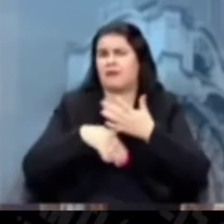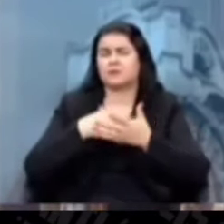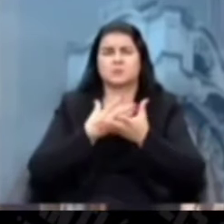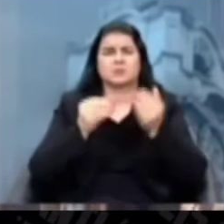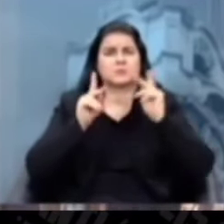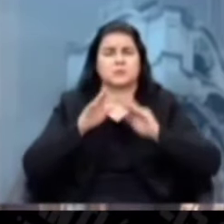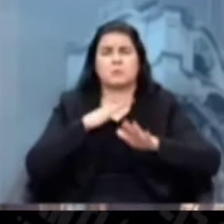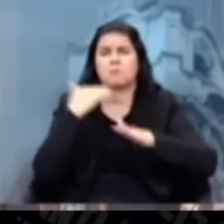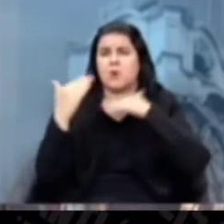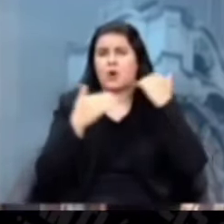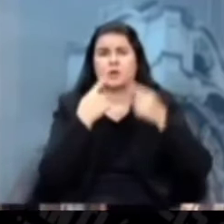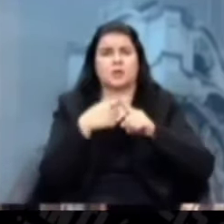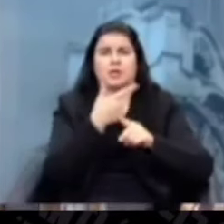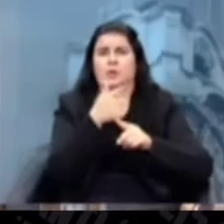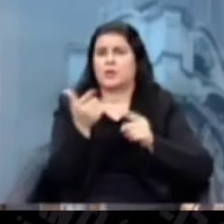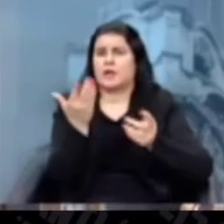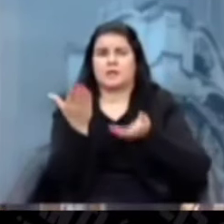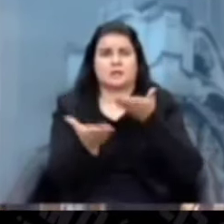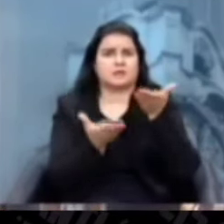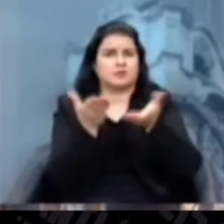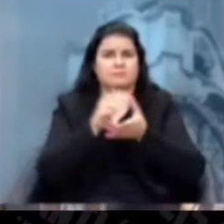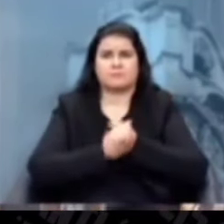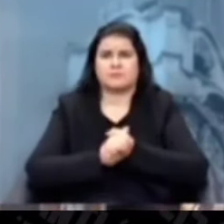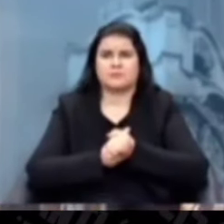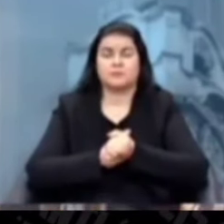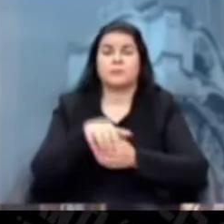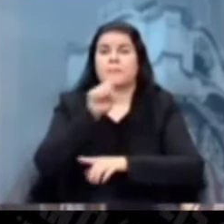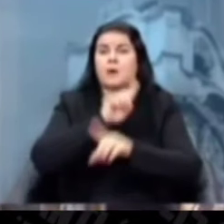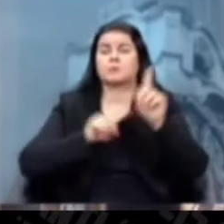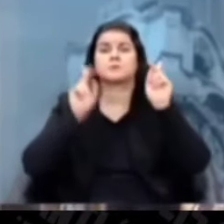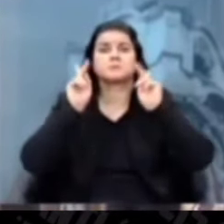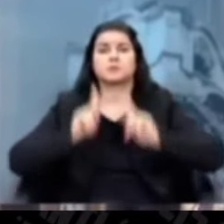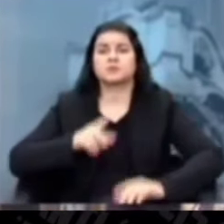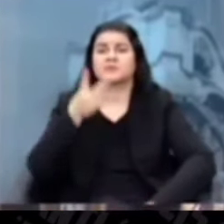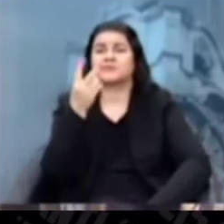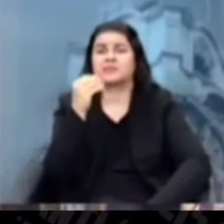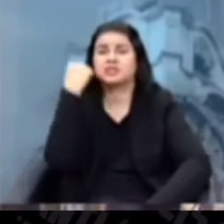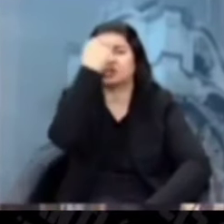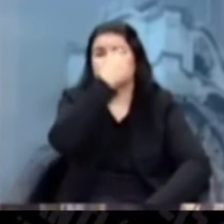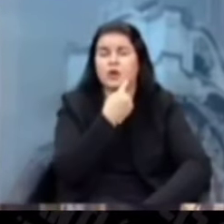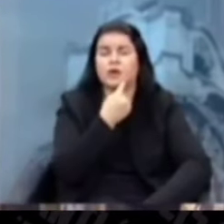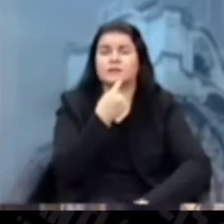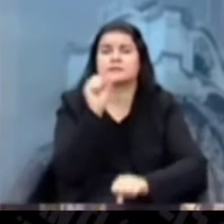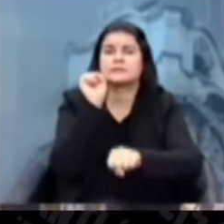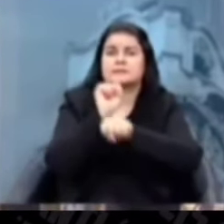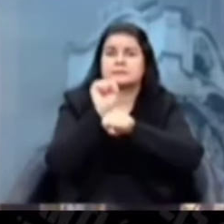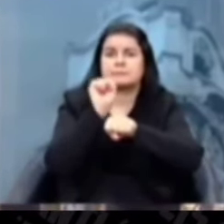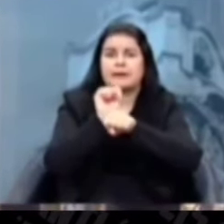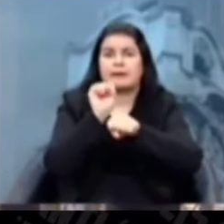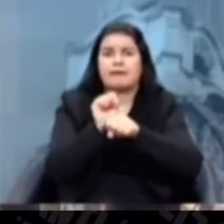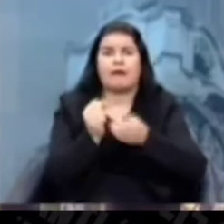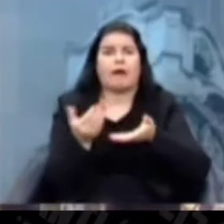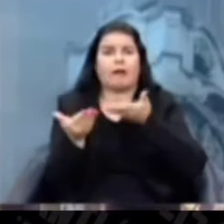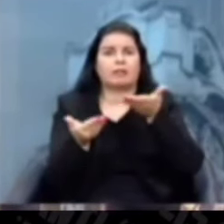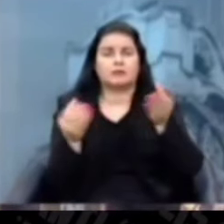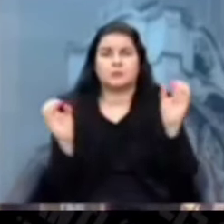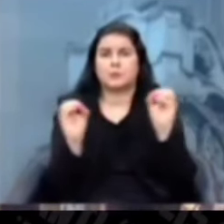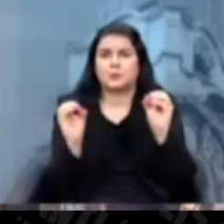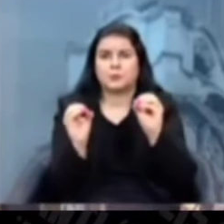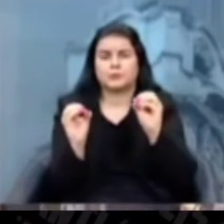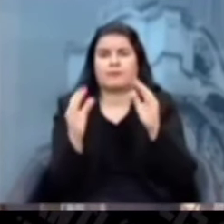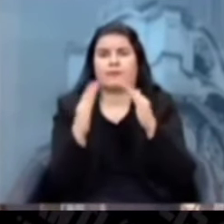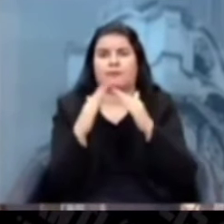sem atendimento, pessoas que ficam 20 horas esperando o atendimento, muitas vezes, nos postos de